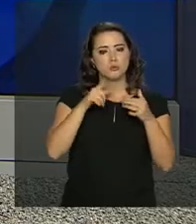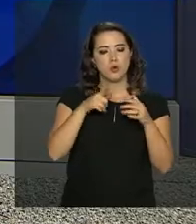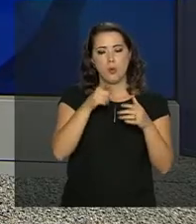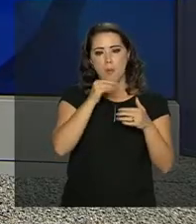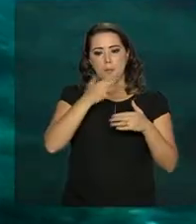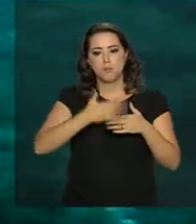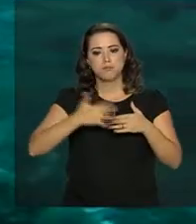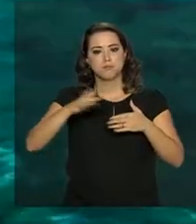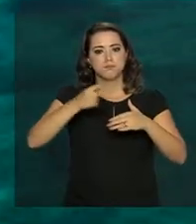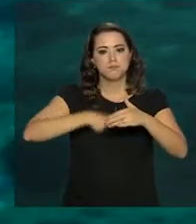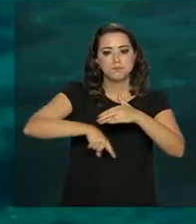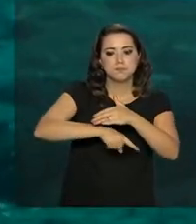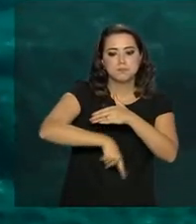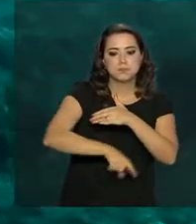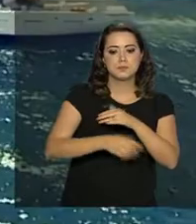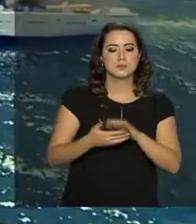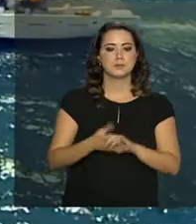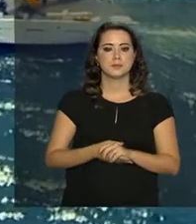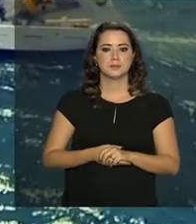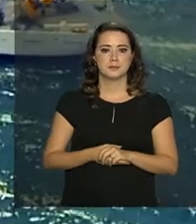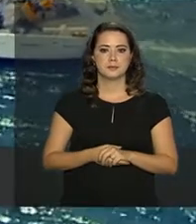oceano.